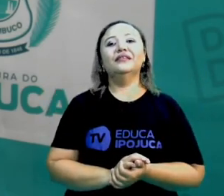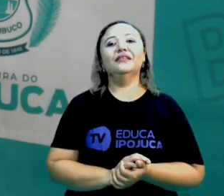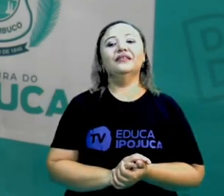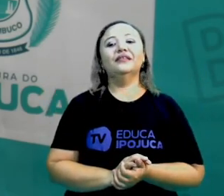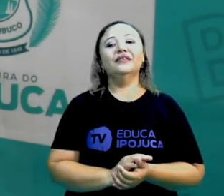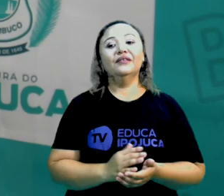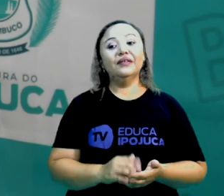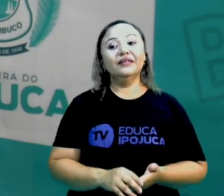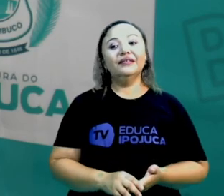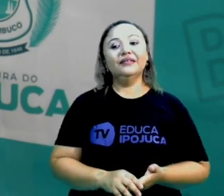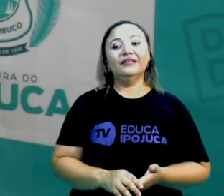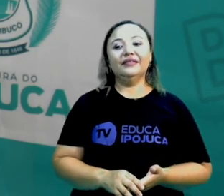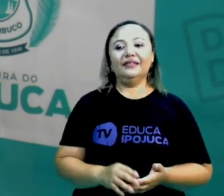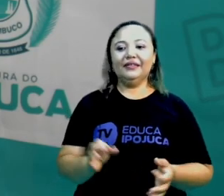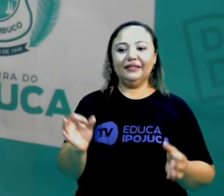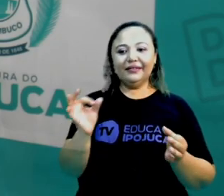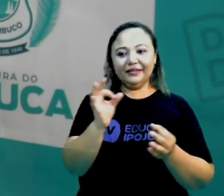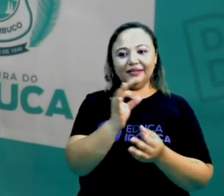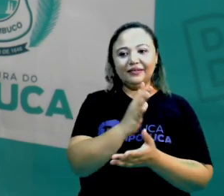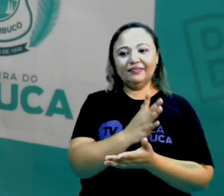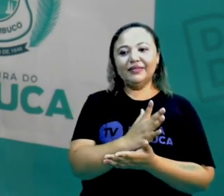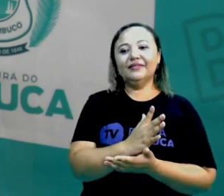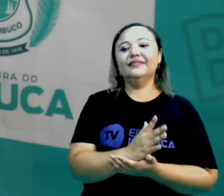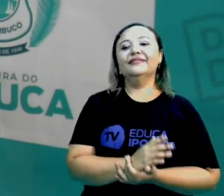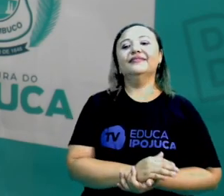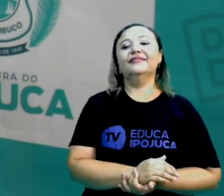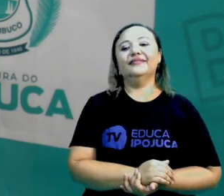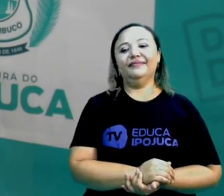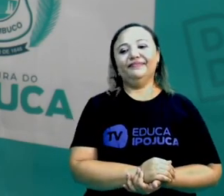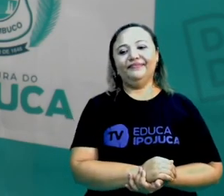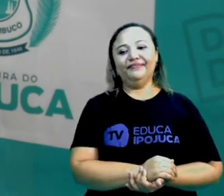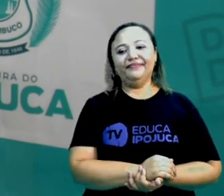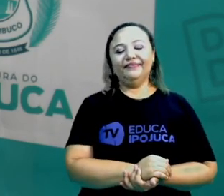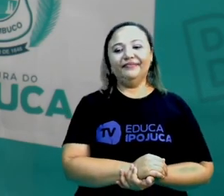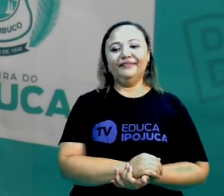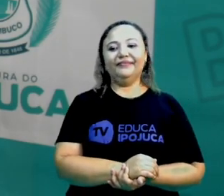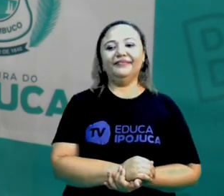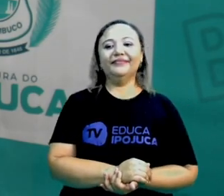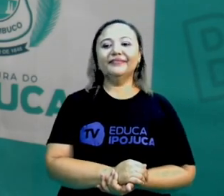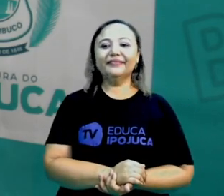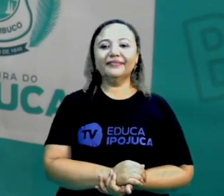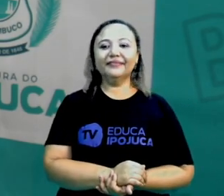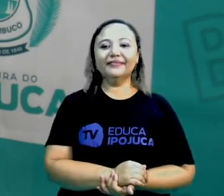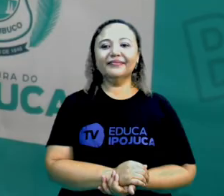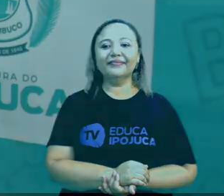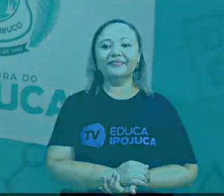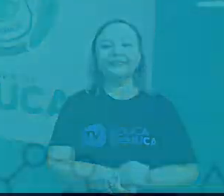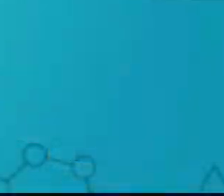eu aguardo vocês, né, na próxima aula. Até lá, se Deus quiser.